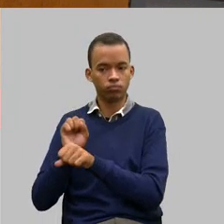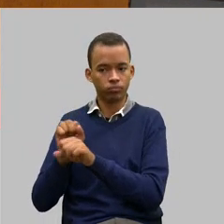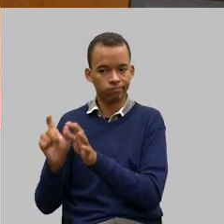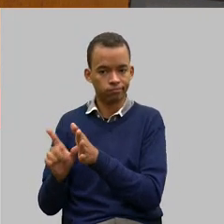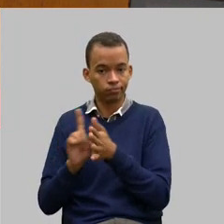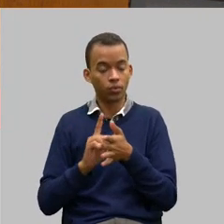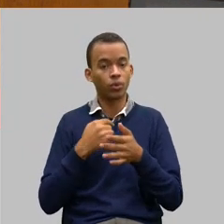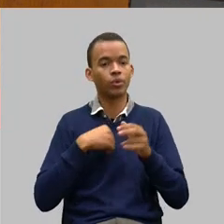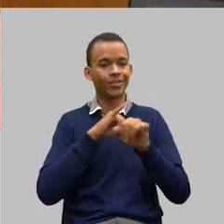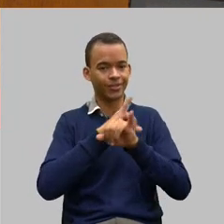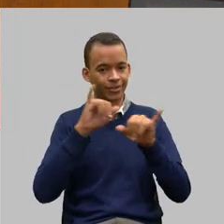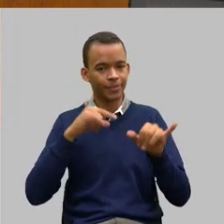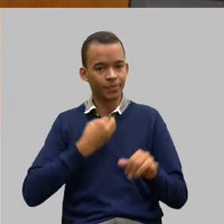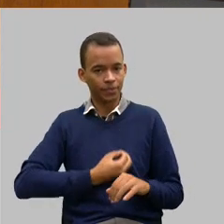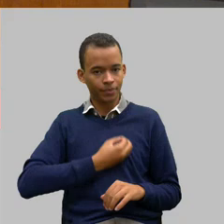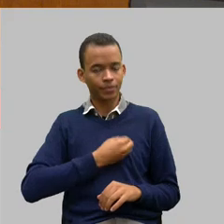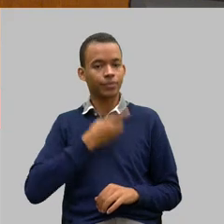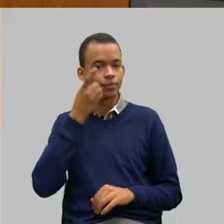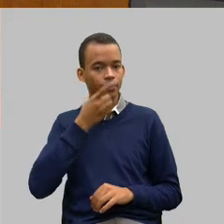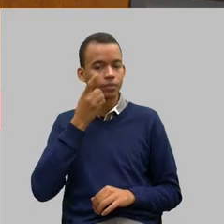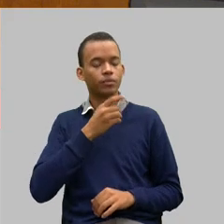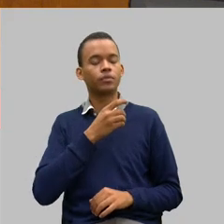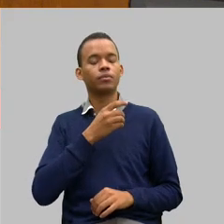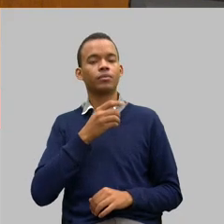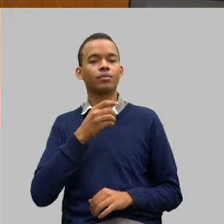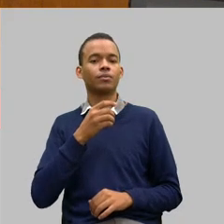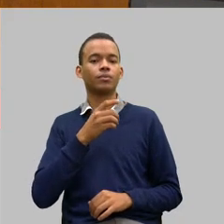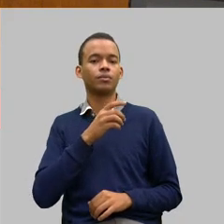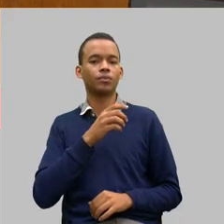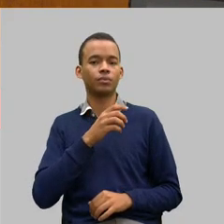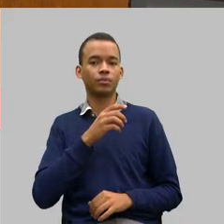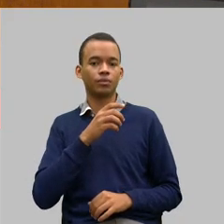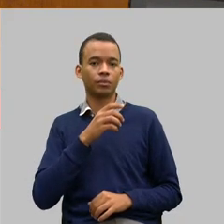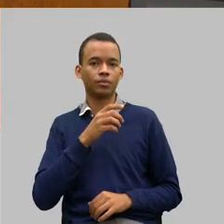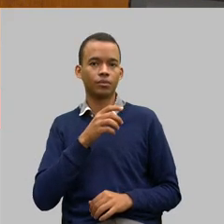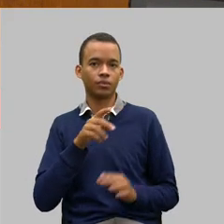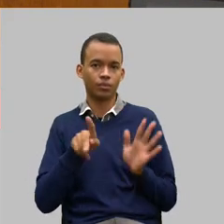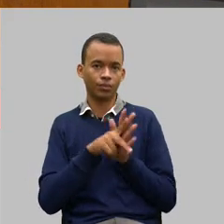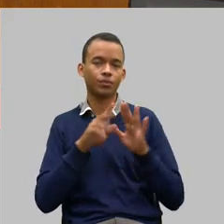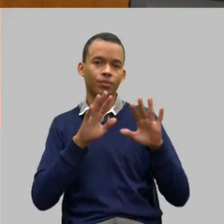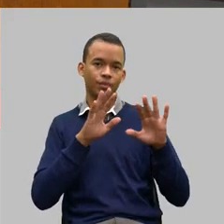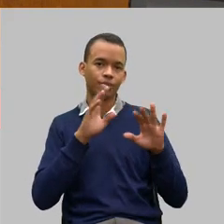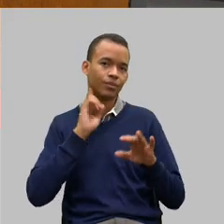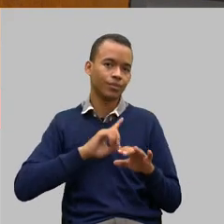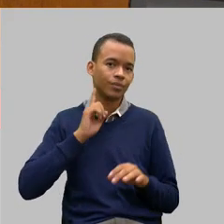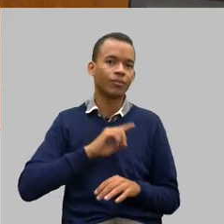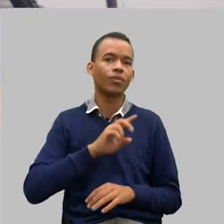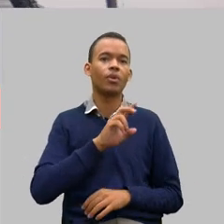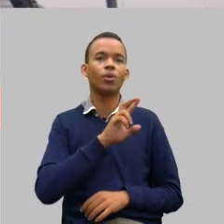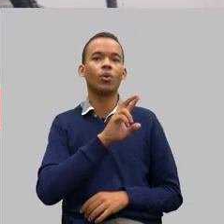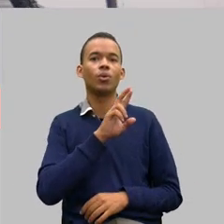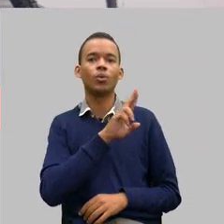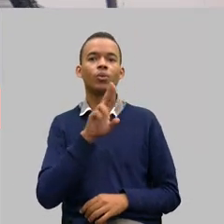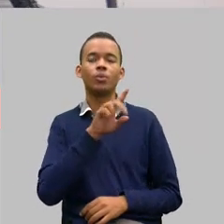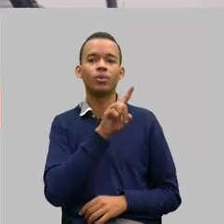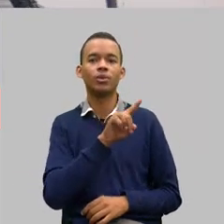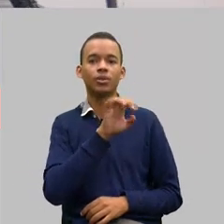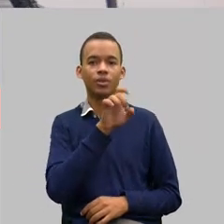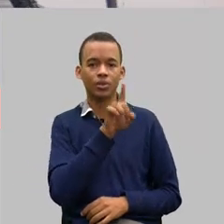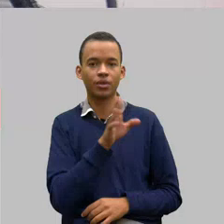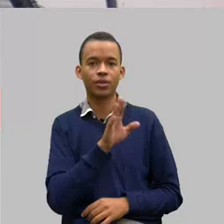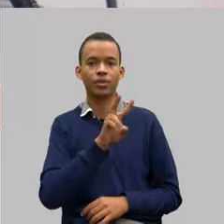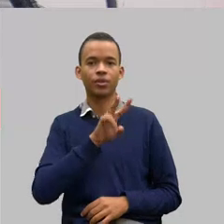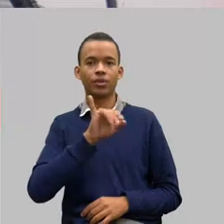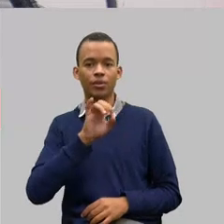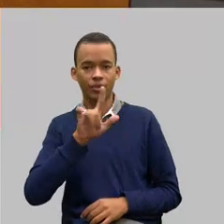presença do nosso querido amigo deputado estadual zela viola Deputado zela viola secretária é do